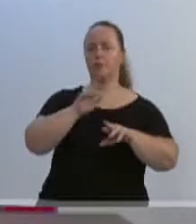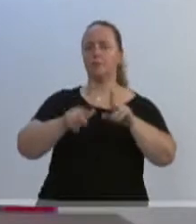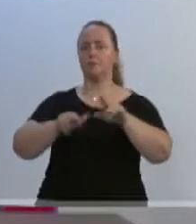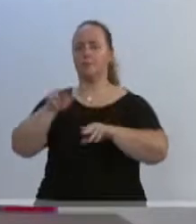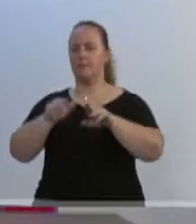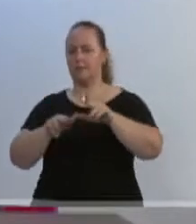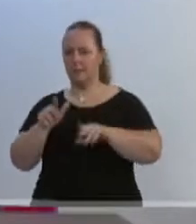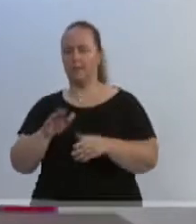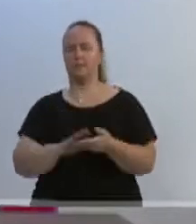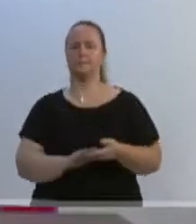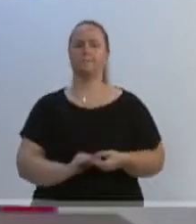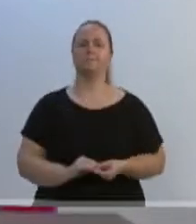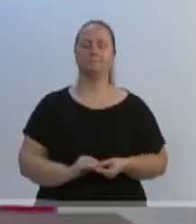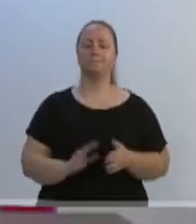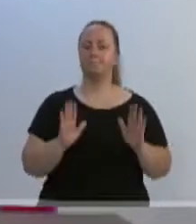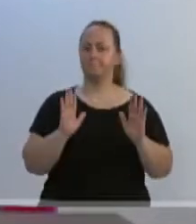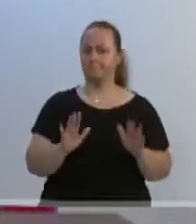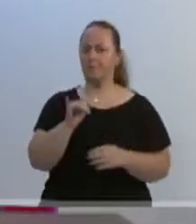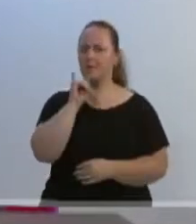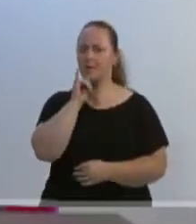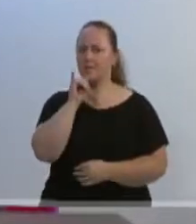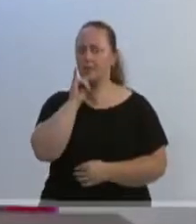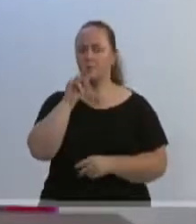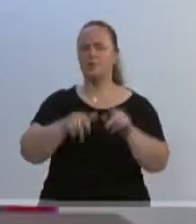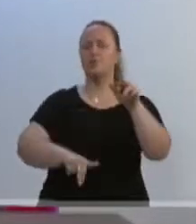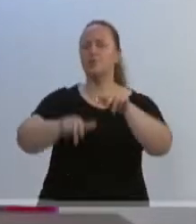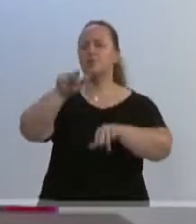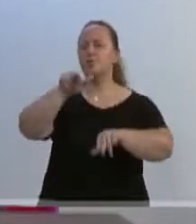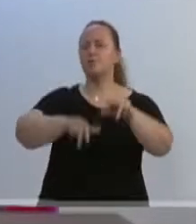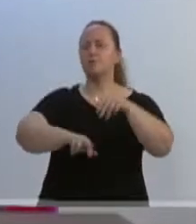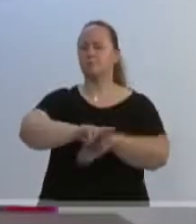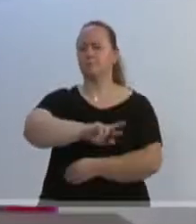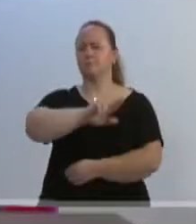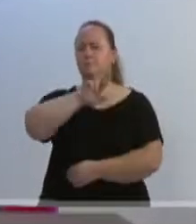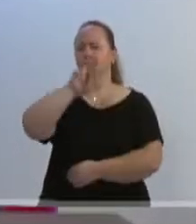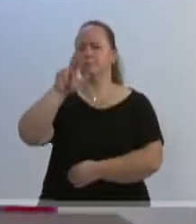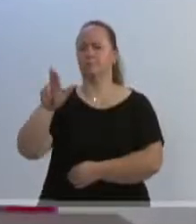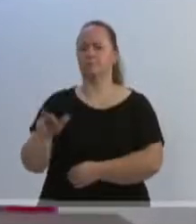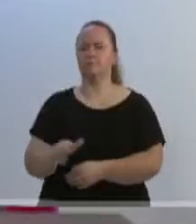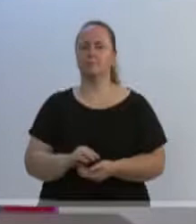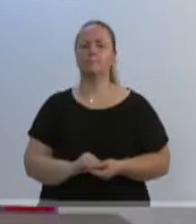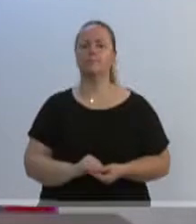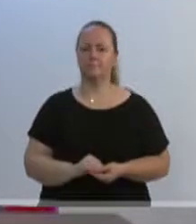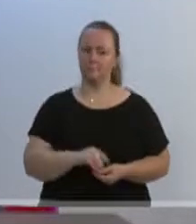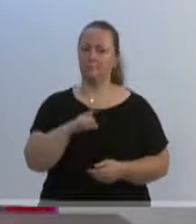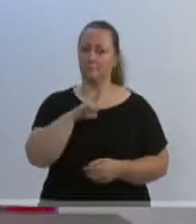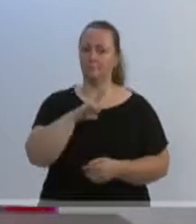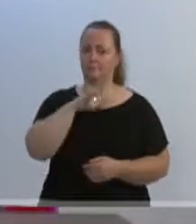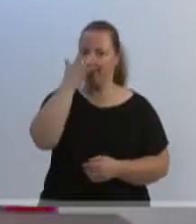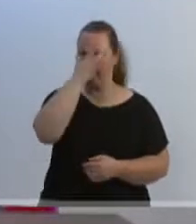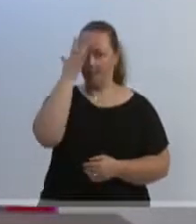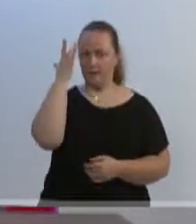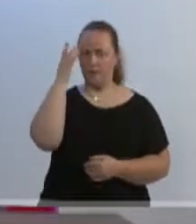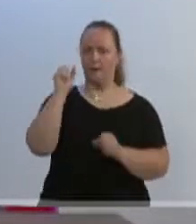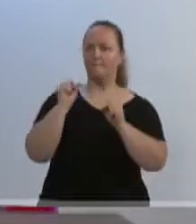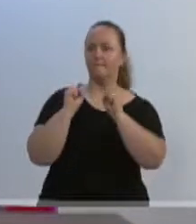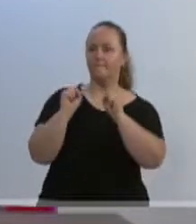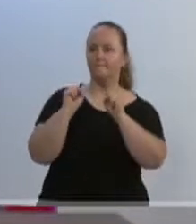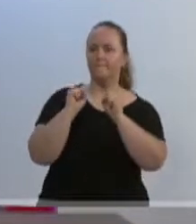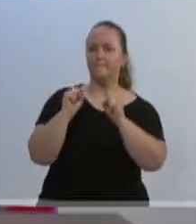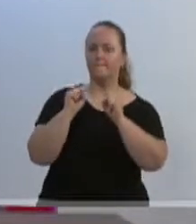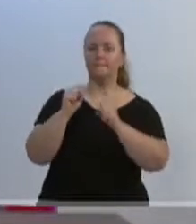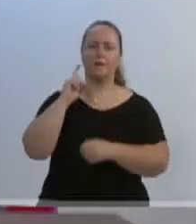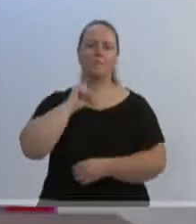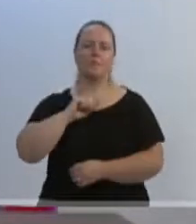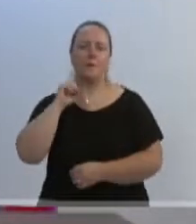dar um exemplo bem prático. Diversidade. Tem várias pessoas que assistem futebol e torcem por um Flamengo,